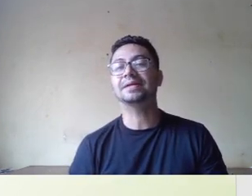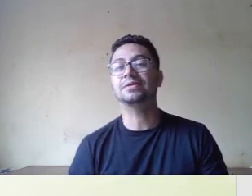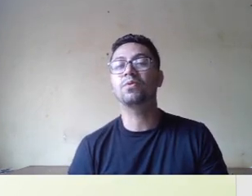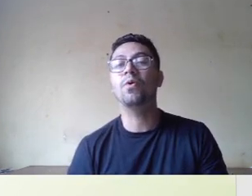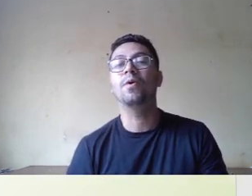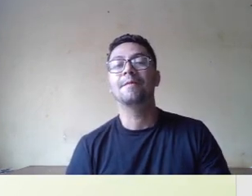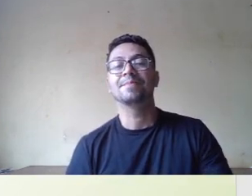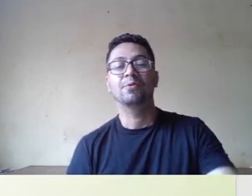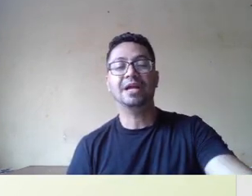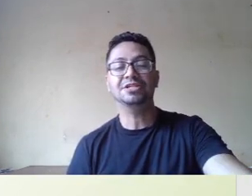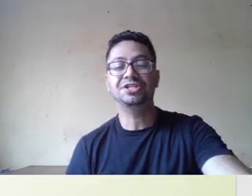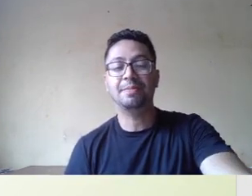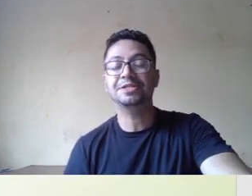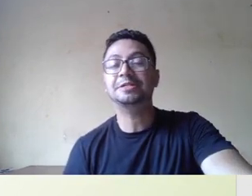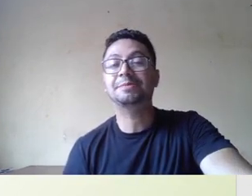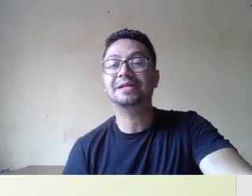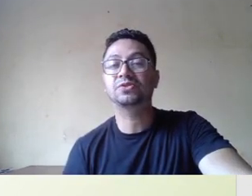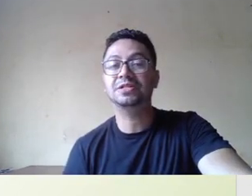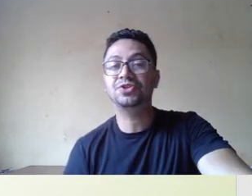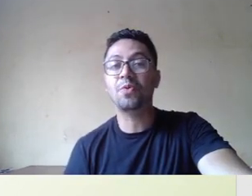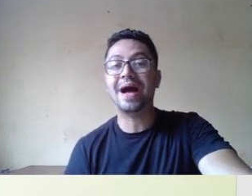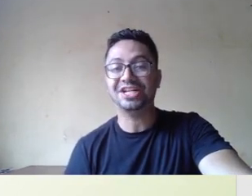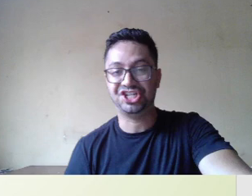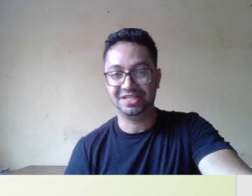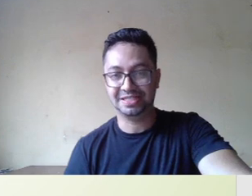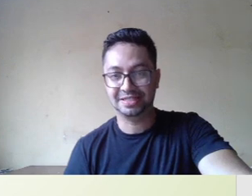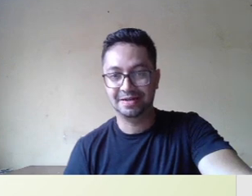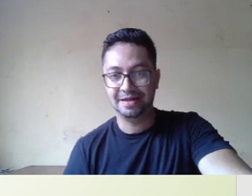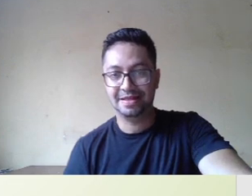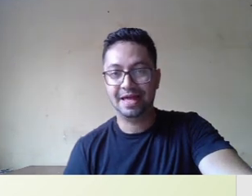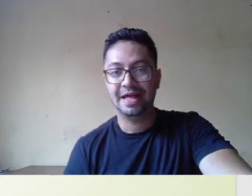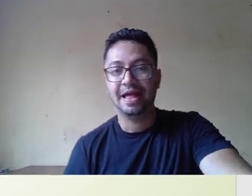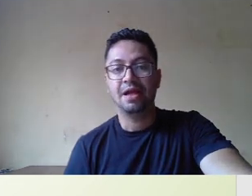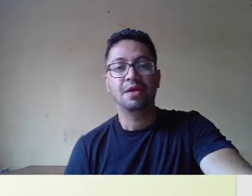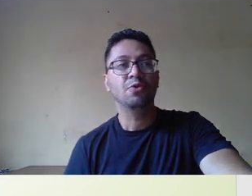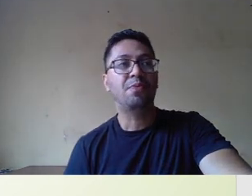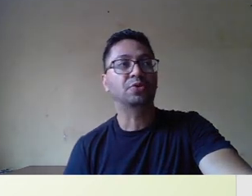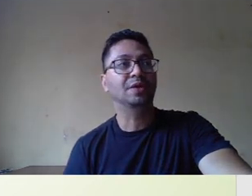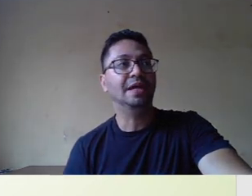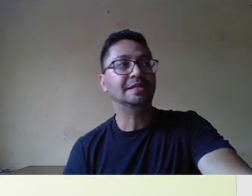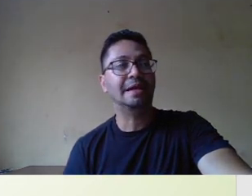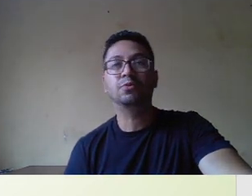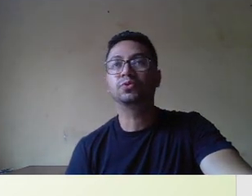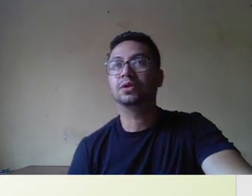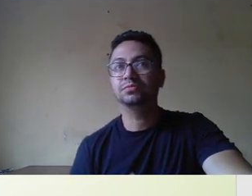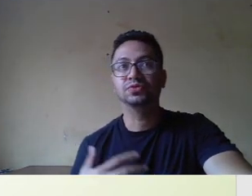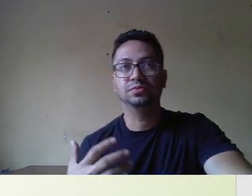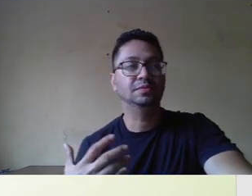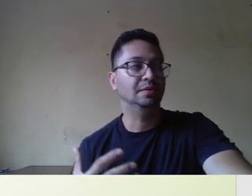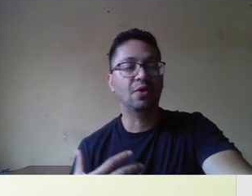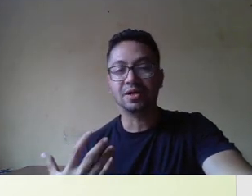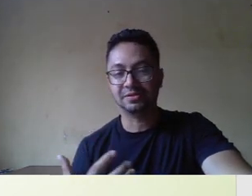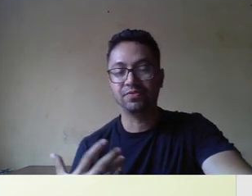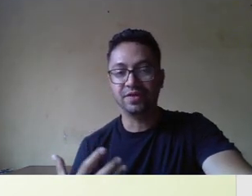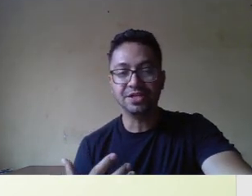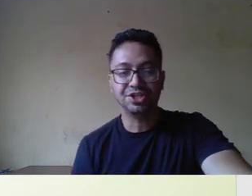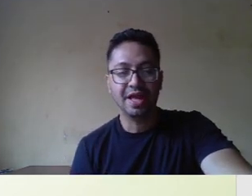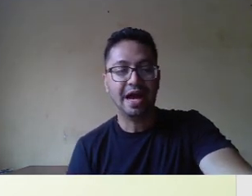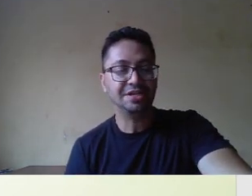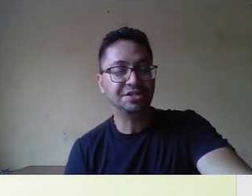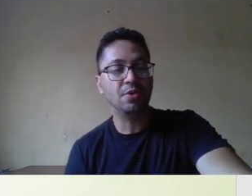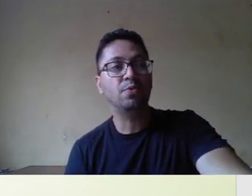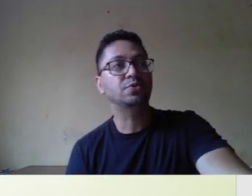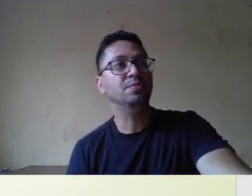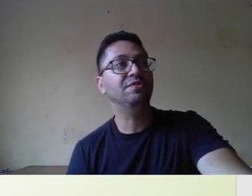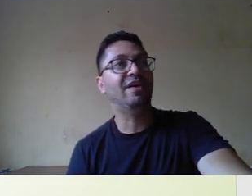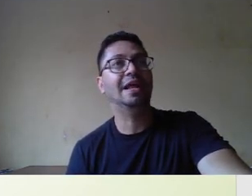fazer uma comparação com o que a gente chama de expressões idiomáticas, né? No português, na cultura do nosso ouvinte,